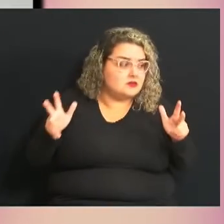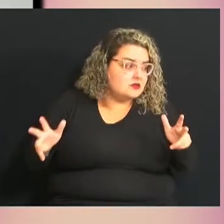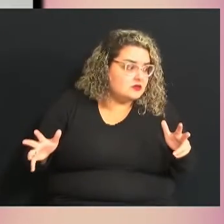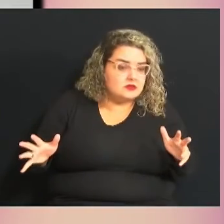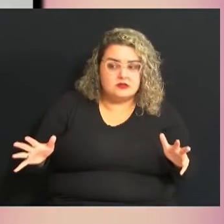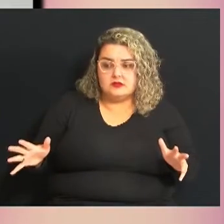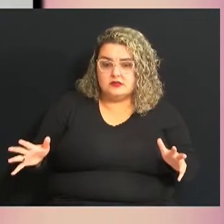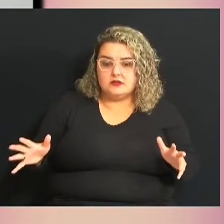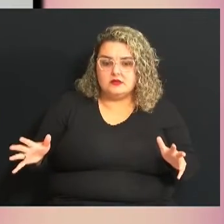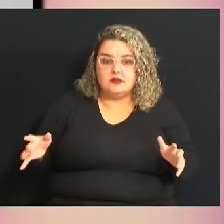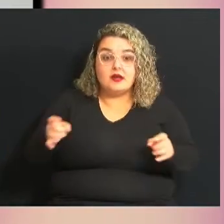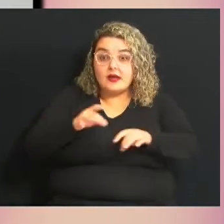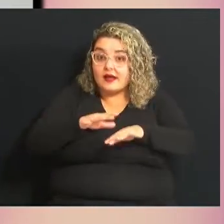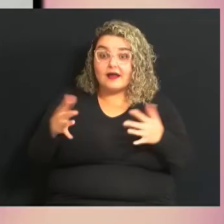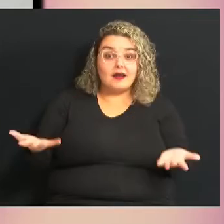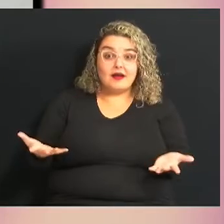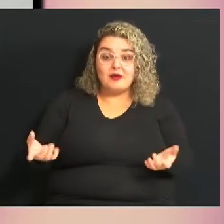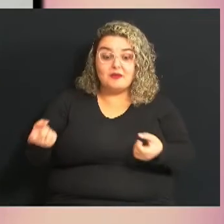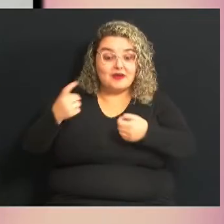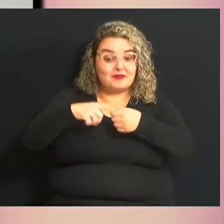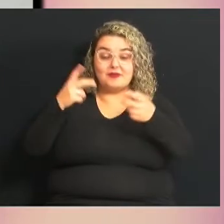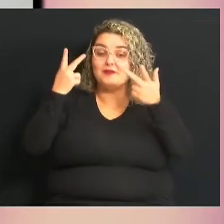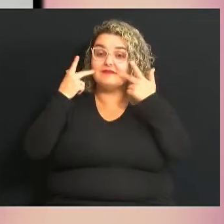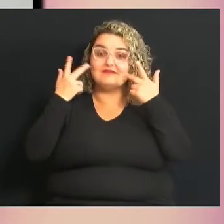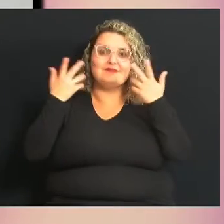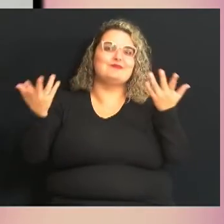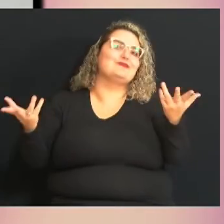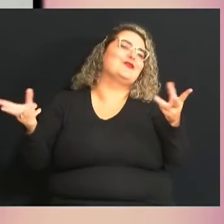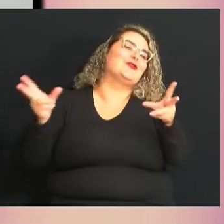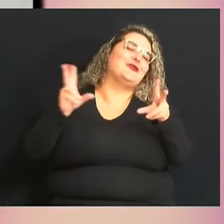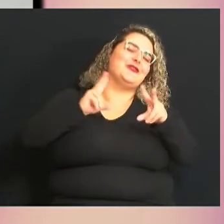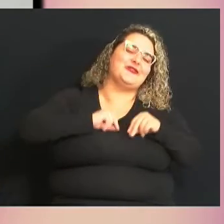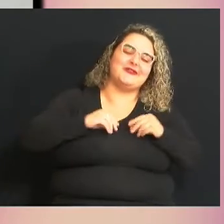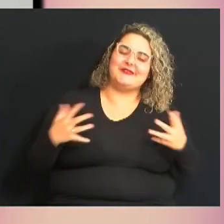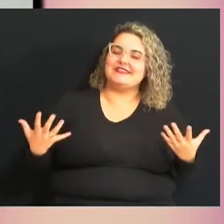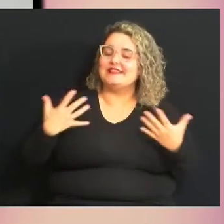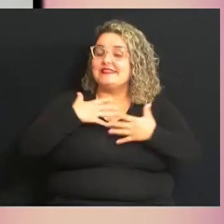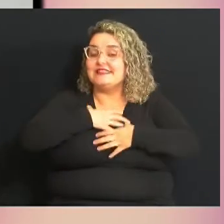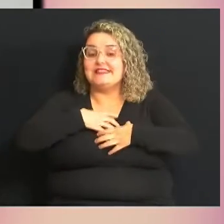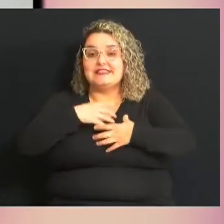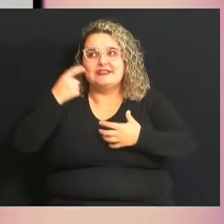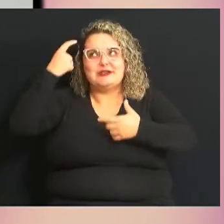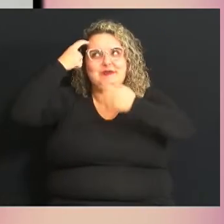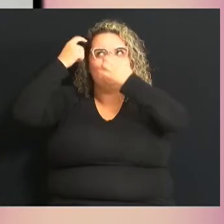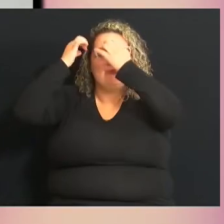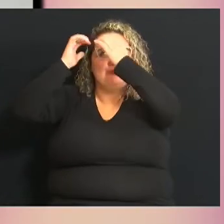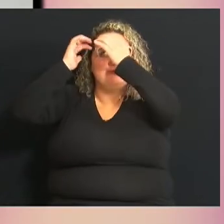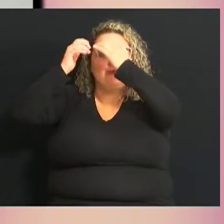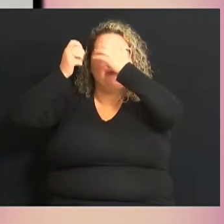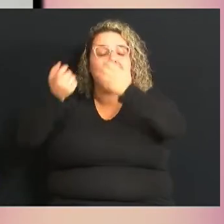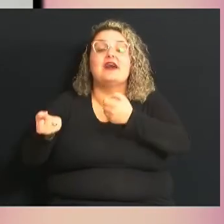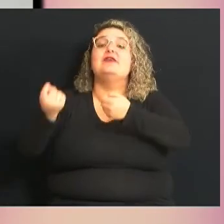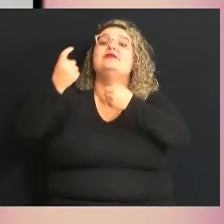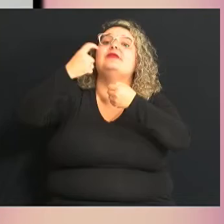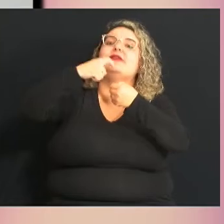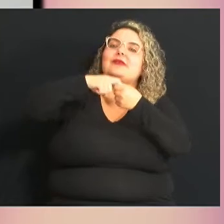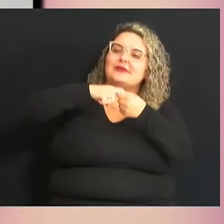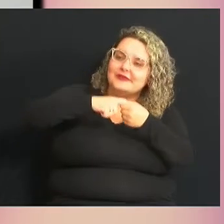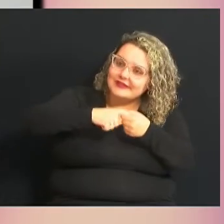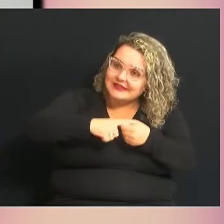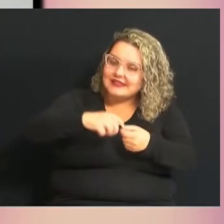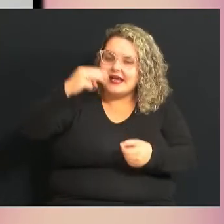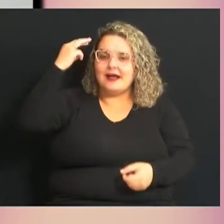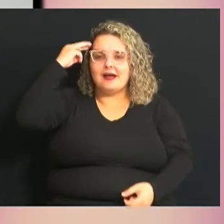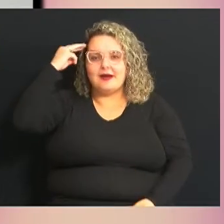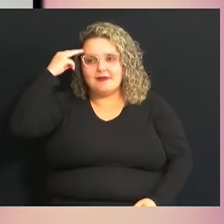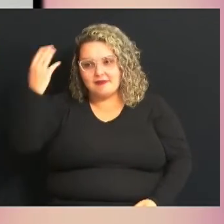isso passa, né? E aí aquela sensação, né, do nosso cérebro começa a voltar, começa a trabalhar